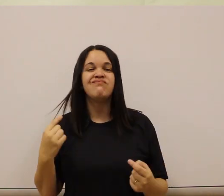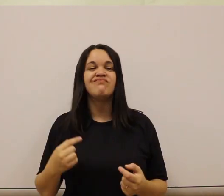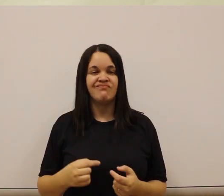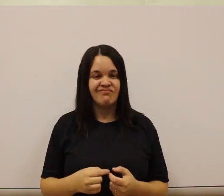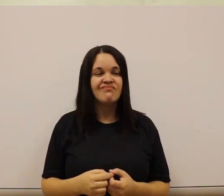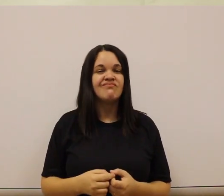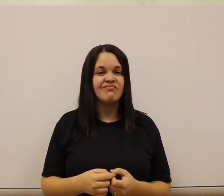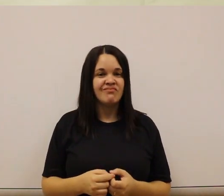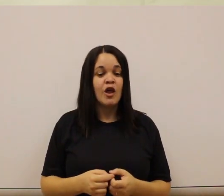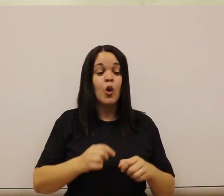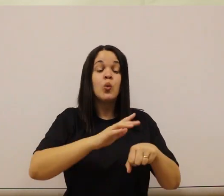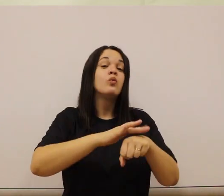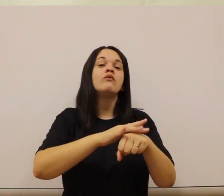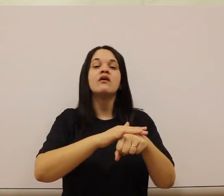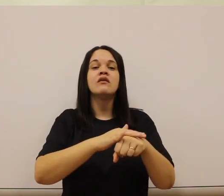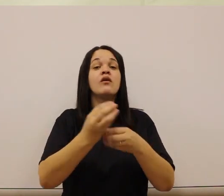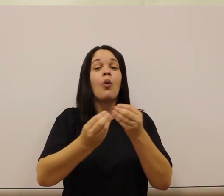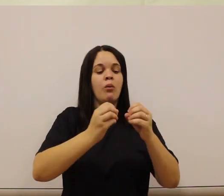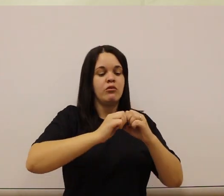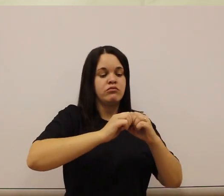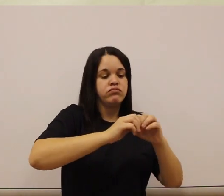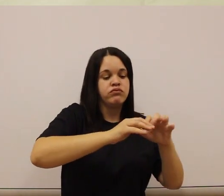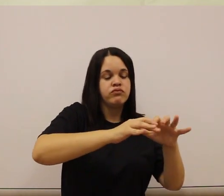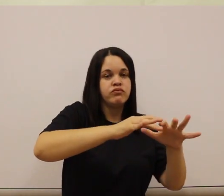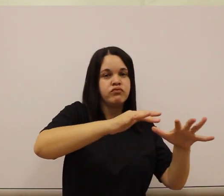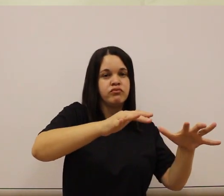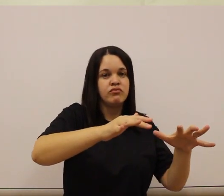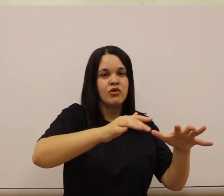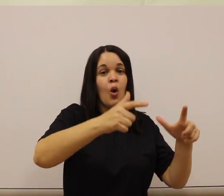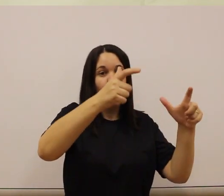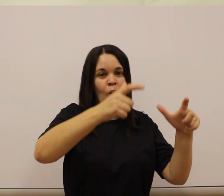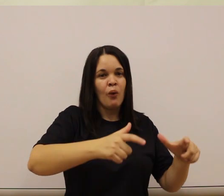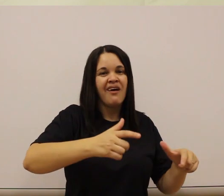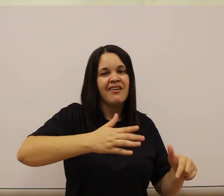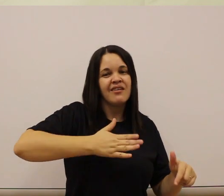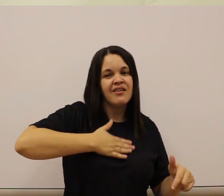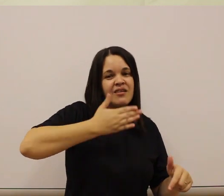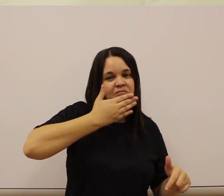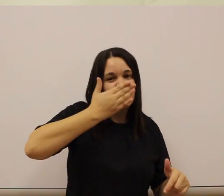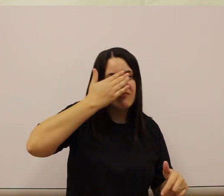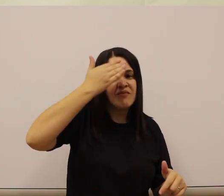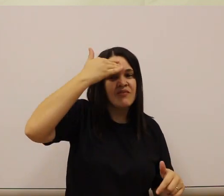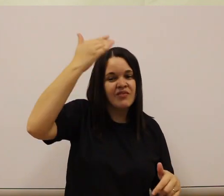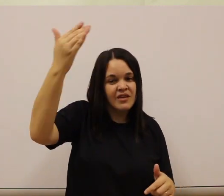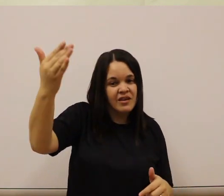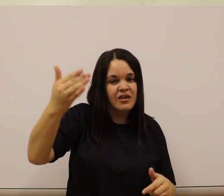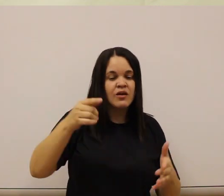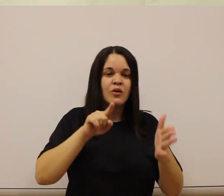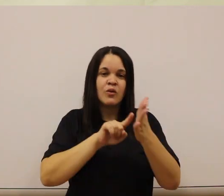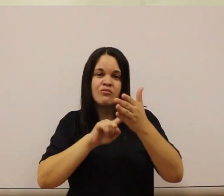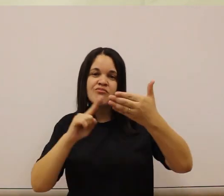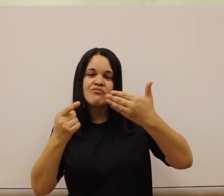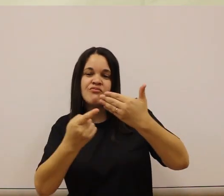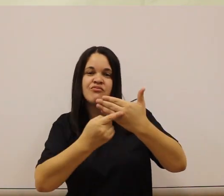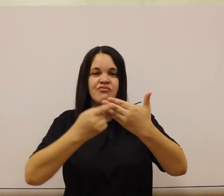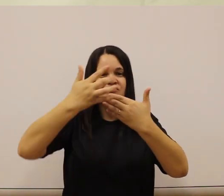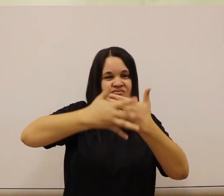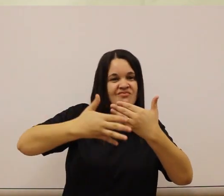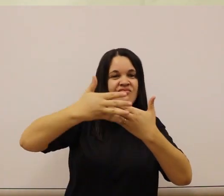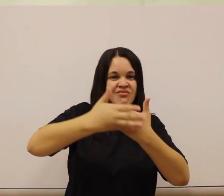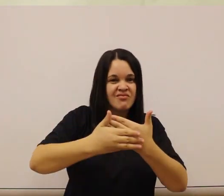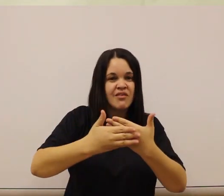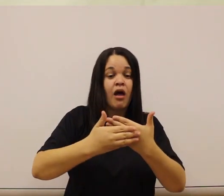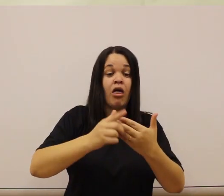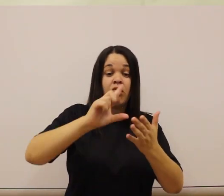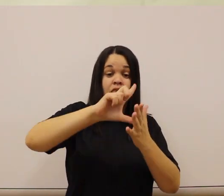A doença primeiro se disseminou no Oriente Médio, e ficou por um tempo nessa região até alcançar